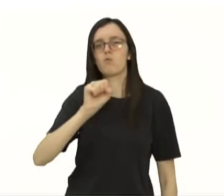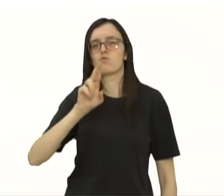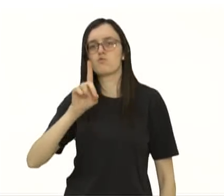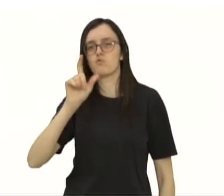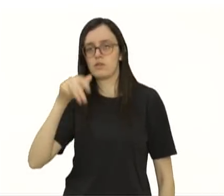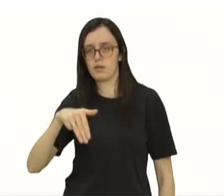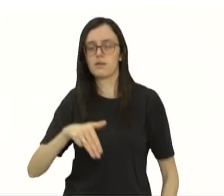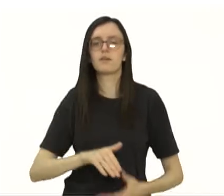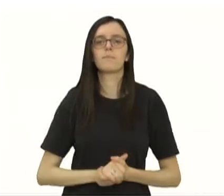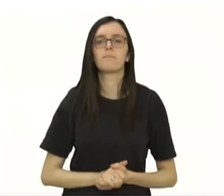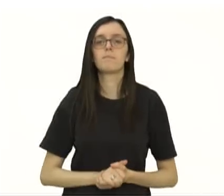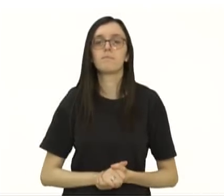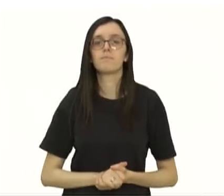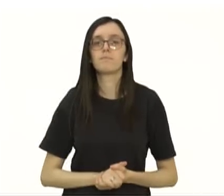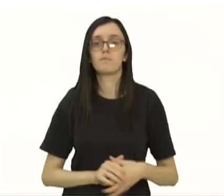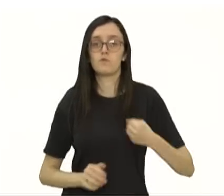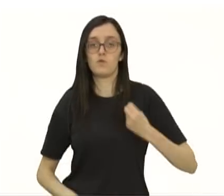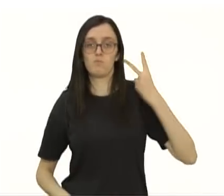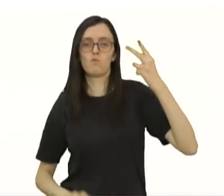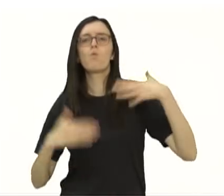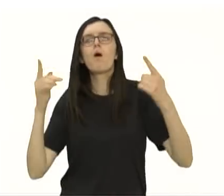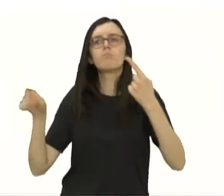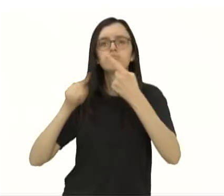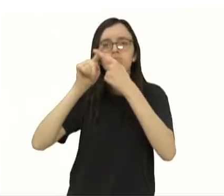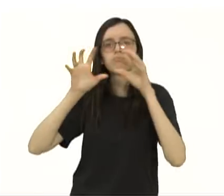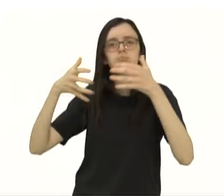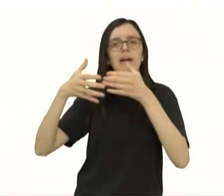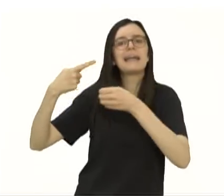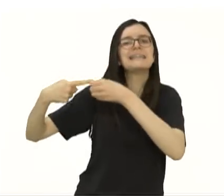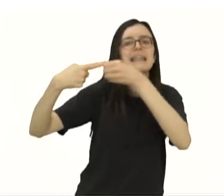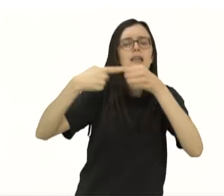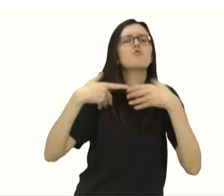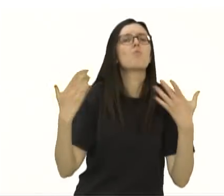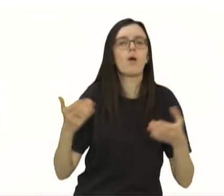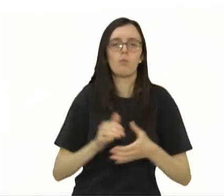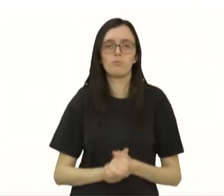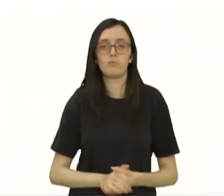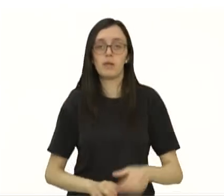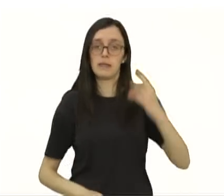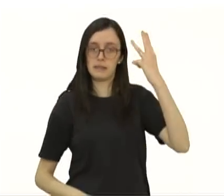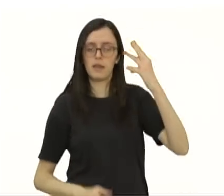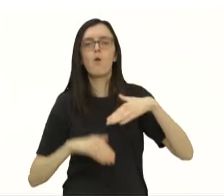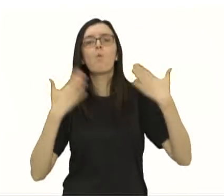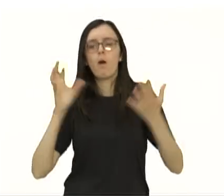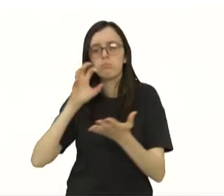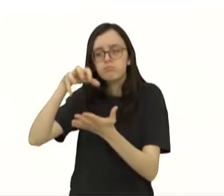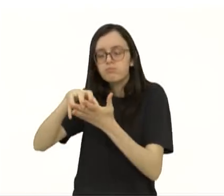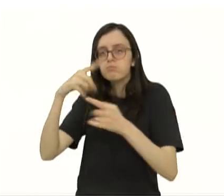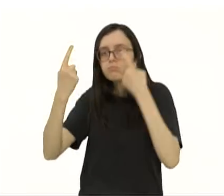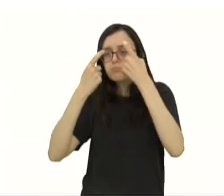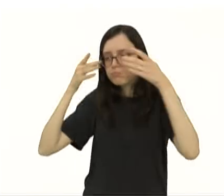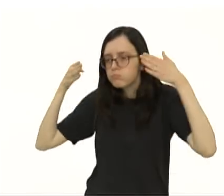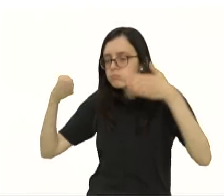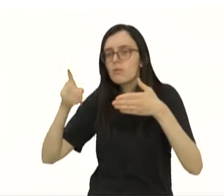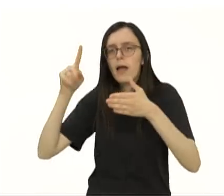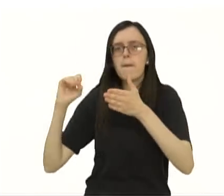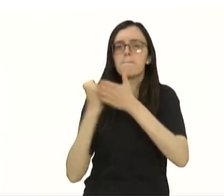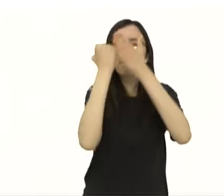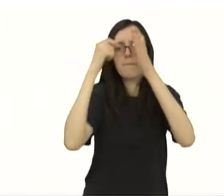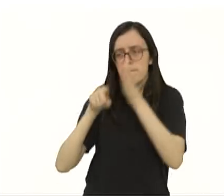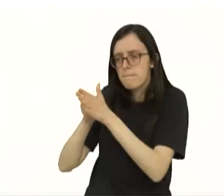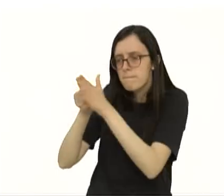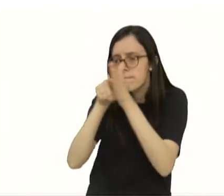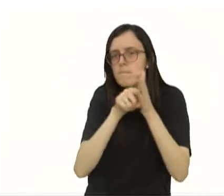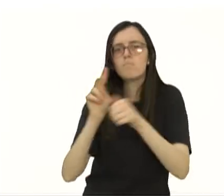principal objetivo do Conselho das Cidades? 3. Qual agência tem especial preocupação com patentes e proteção ambiental